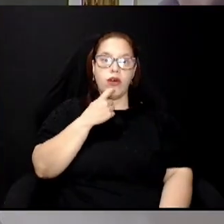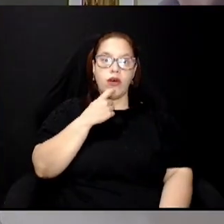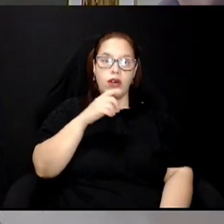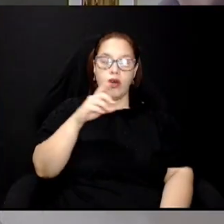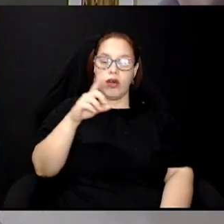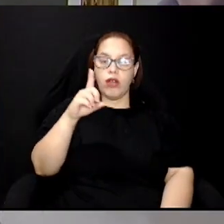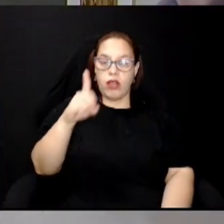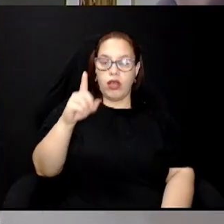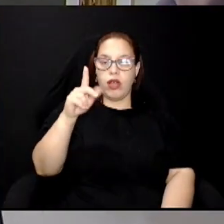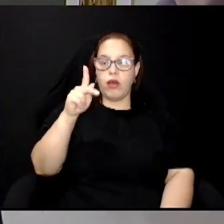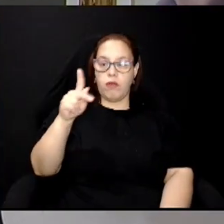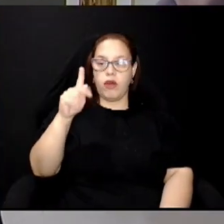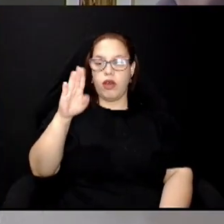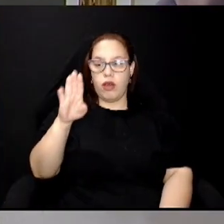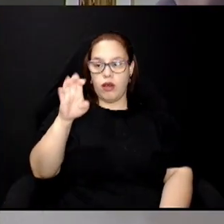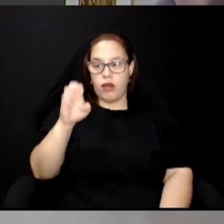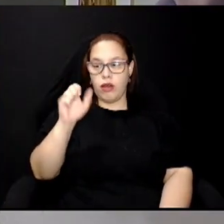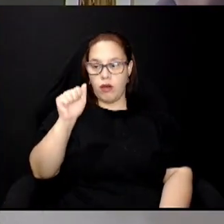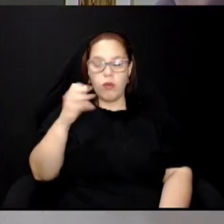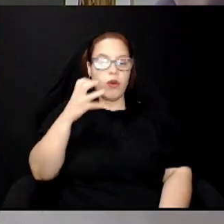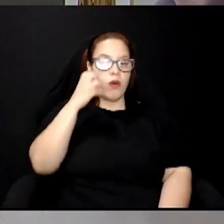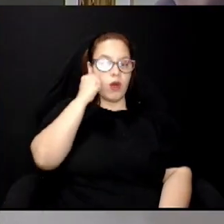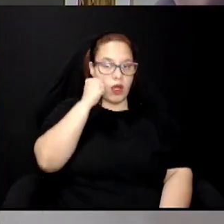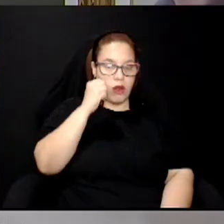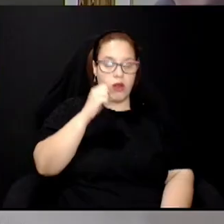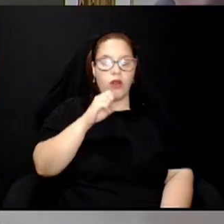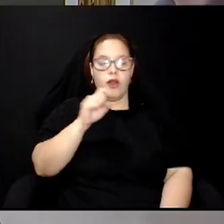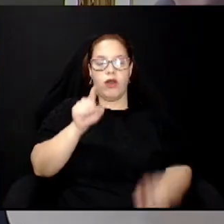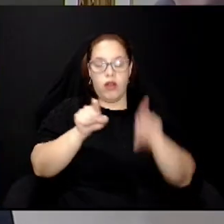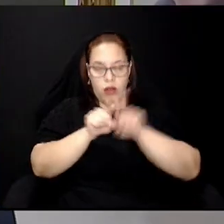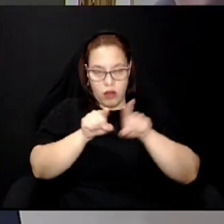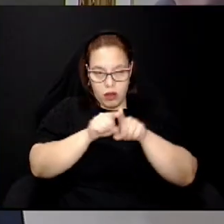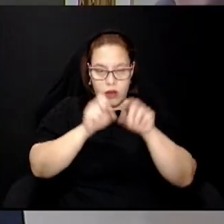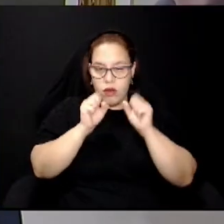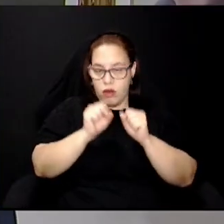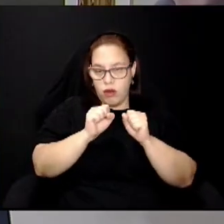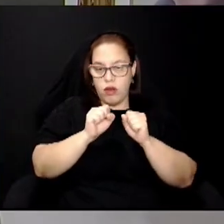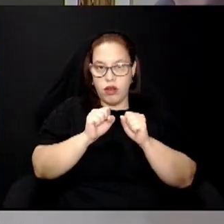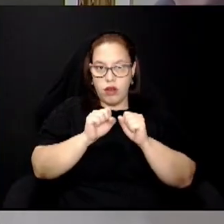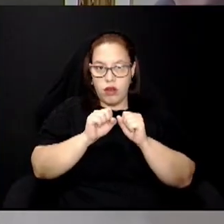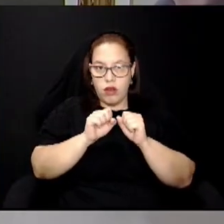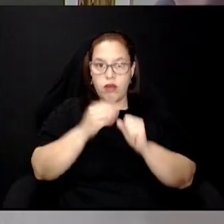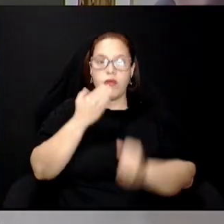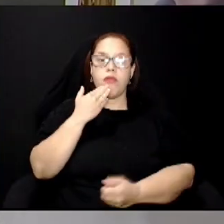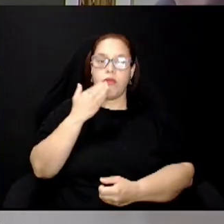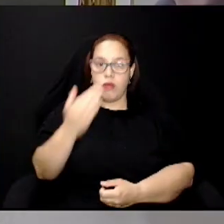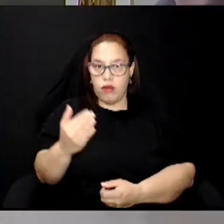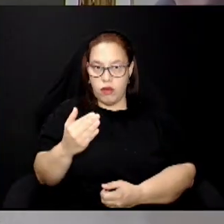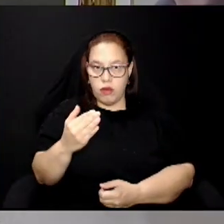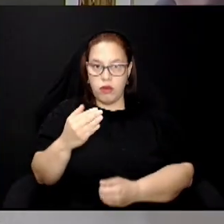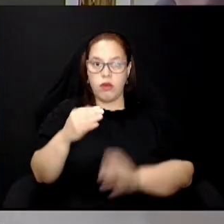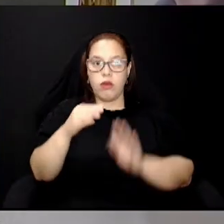que lá também faz adoção de pet, e você poderá estar reivindicando esse desconto no